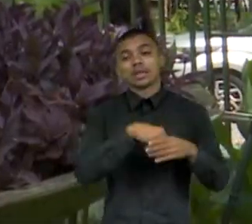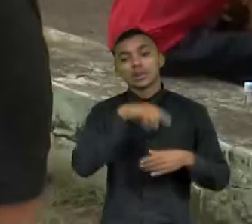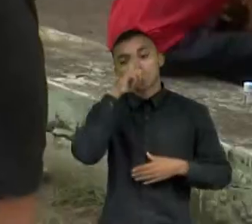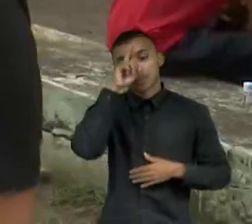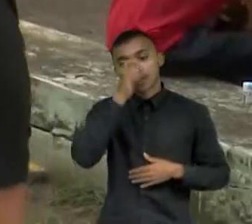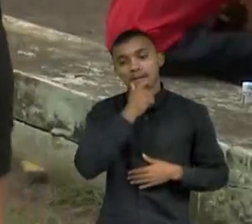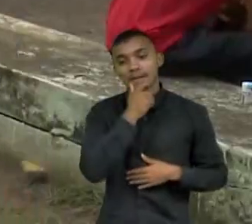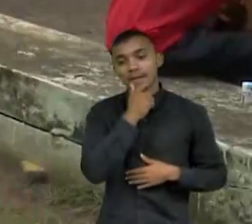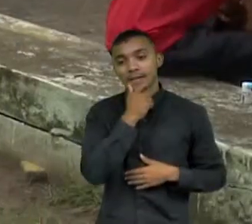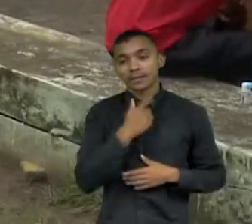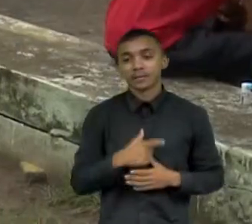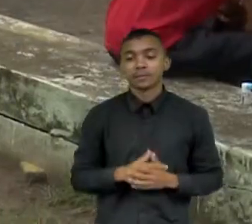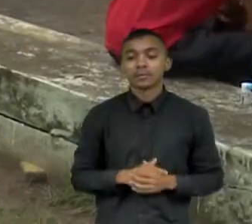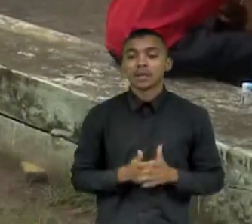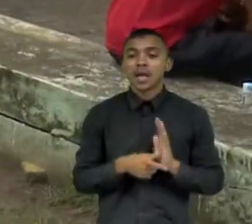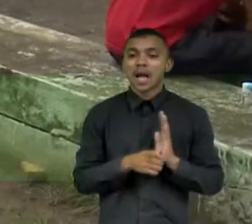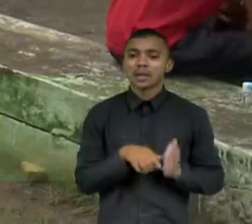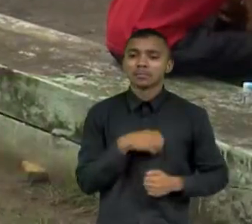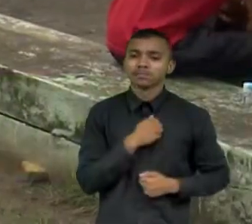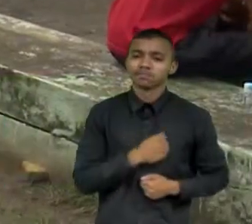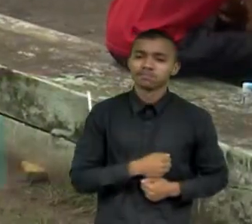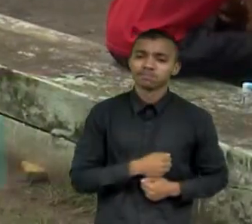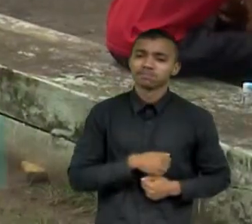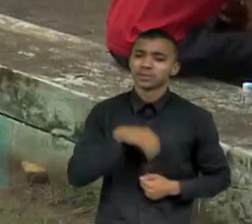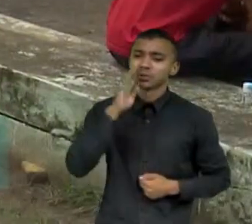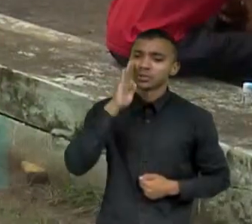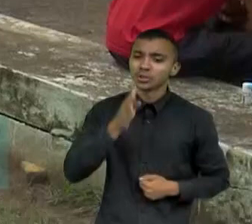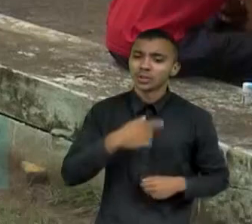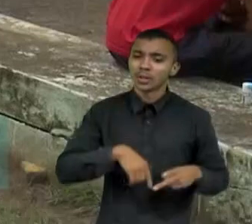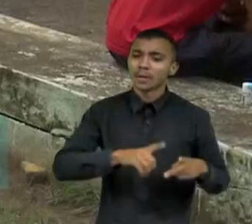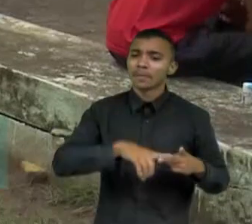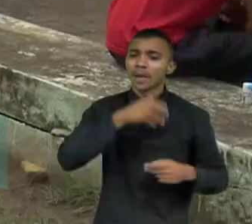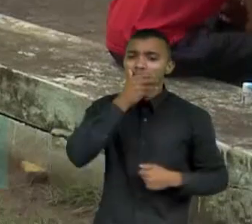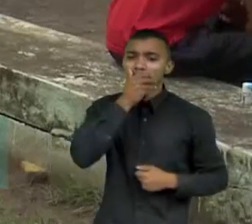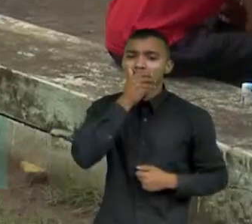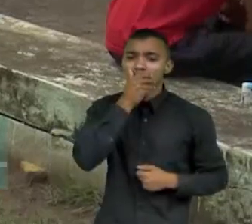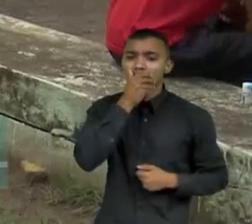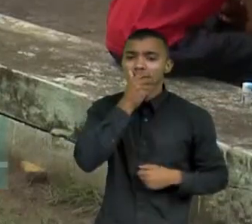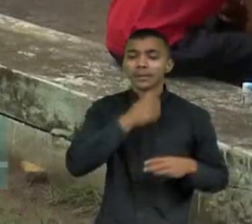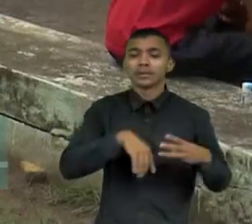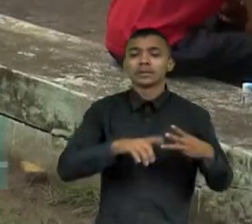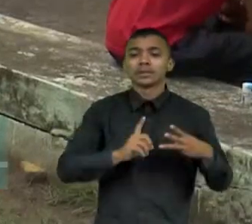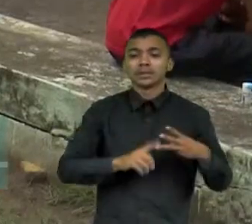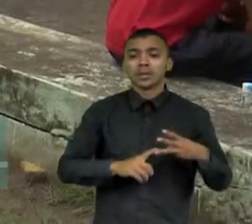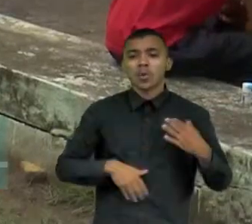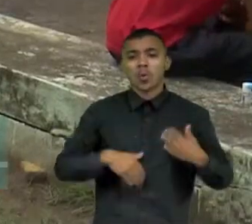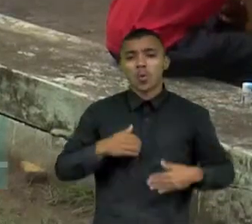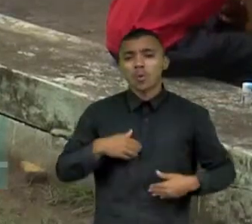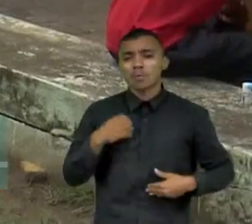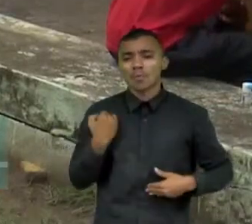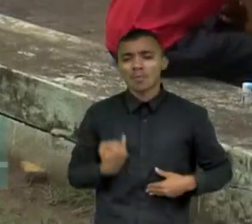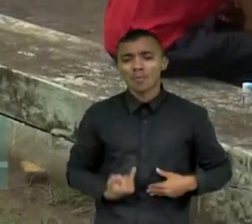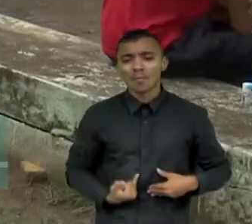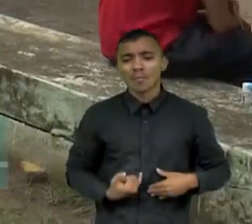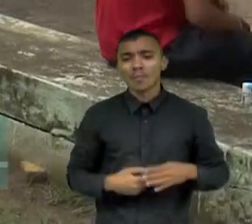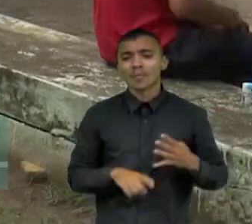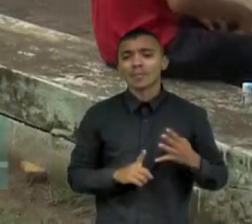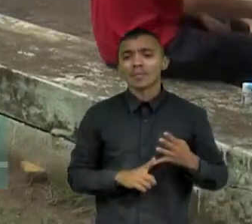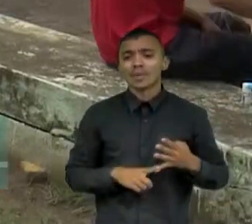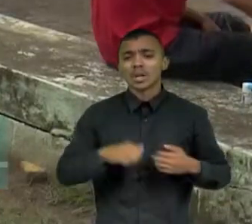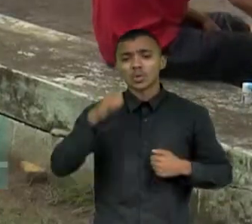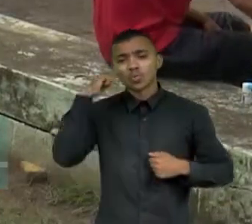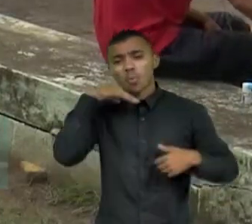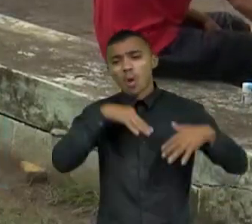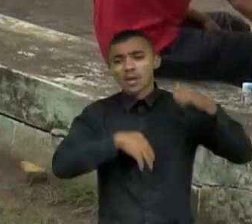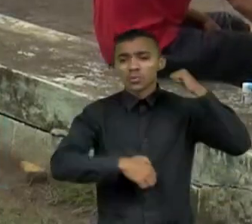Messejana. Ele tinha diarreia constante, tosse crônica, baixo ganho de peso, suava